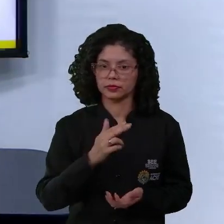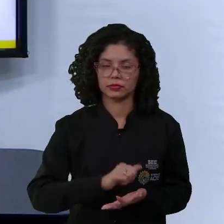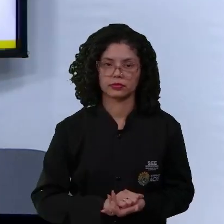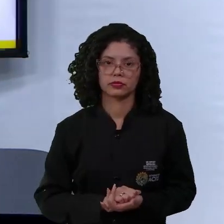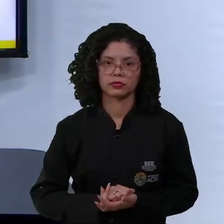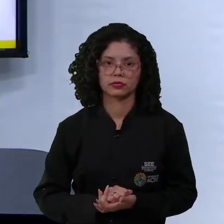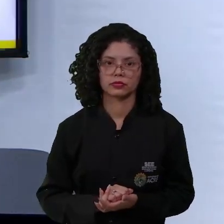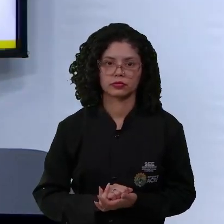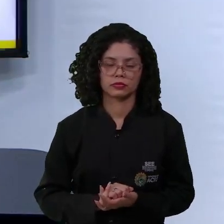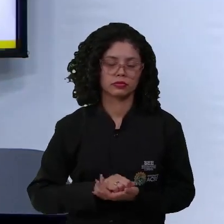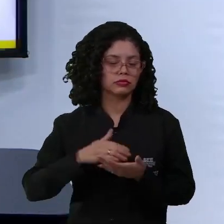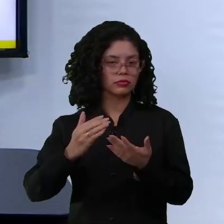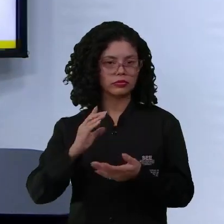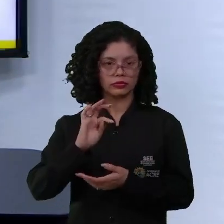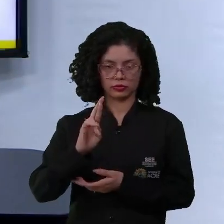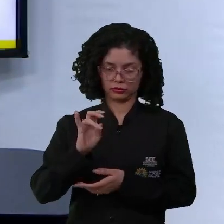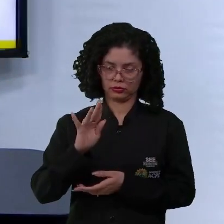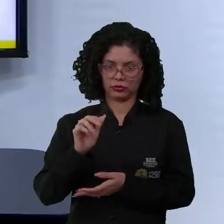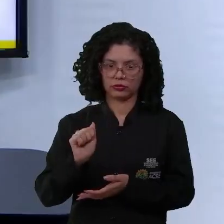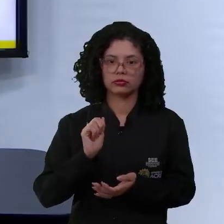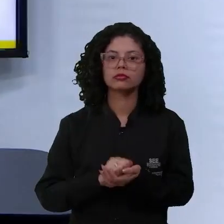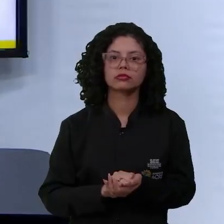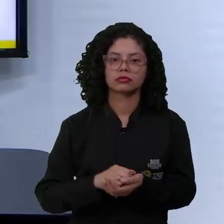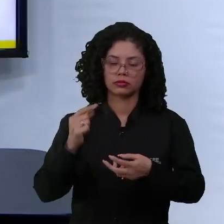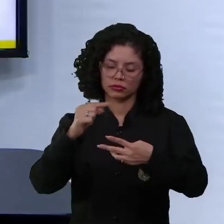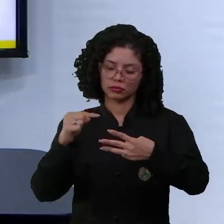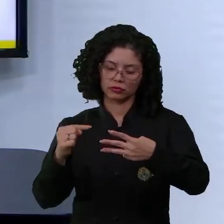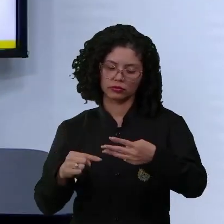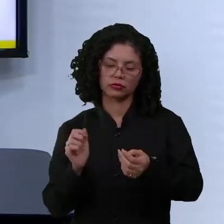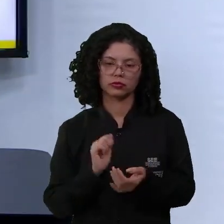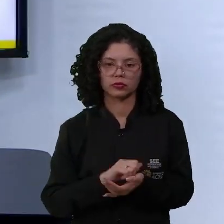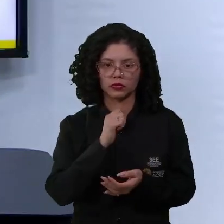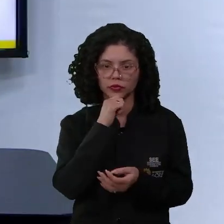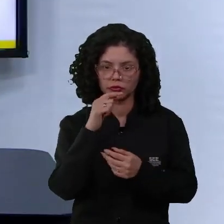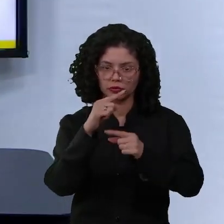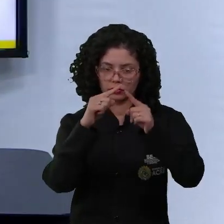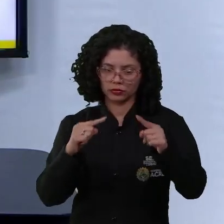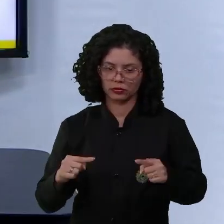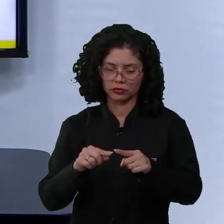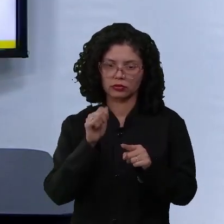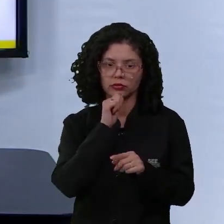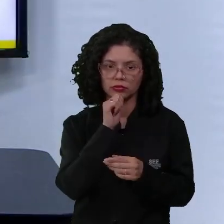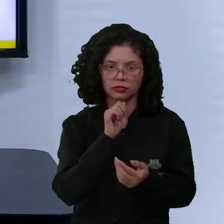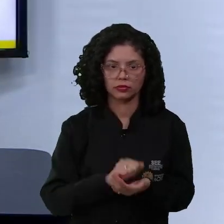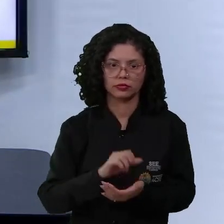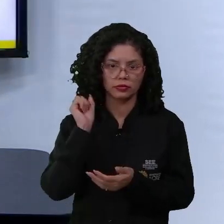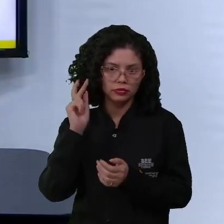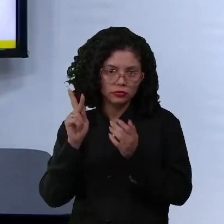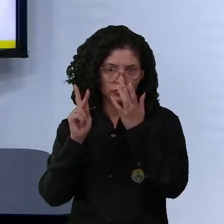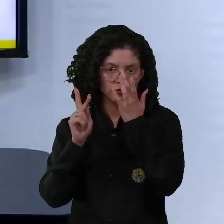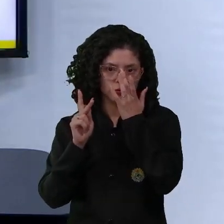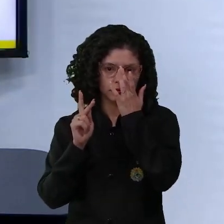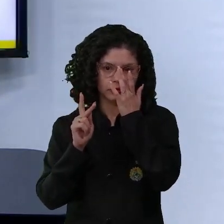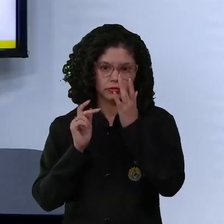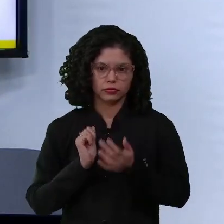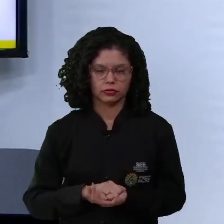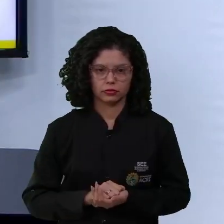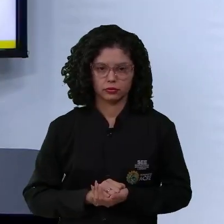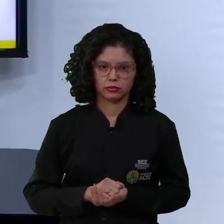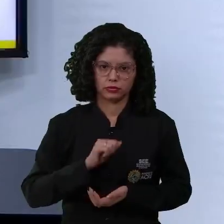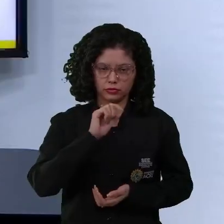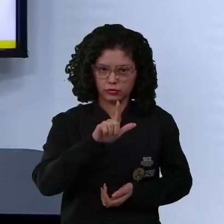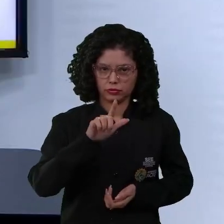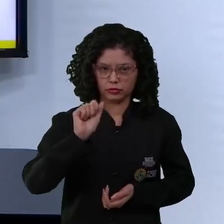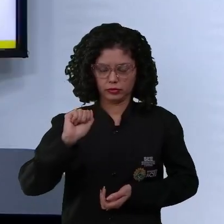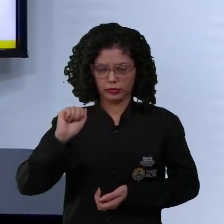semelhança. Congruência, 3 lados iguais nos 2 triângulos, ok? Então, nós temos aqui o caso lado,